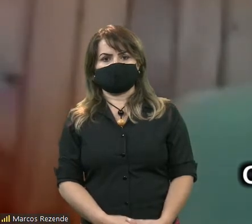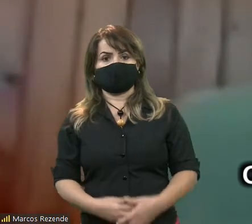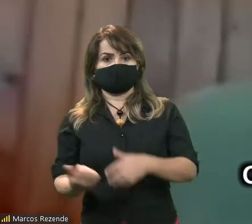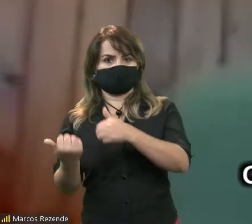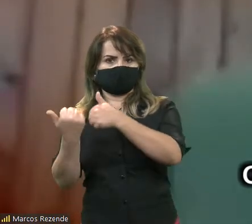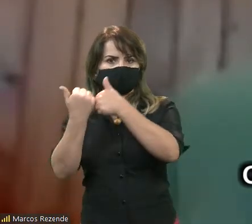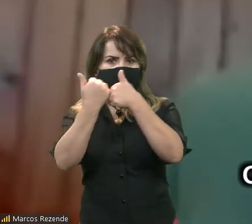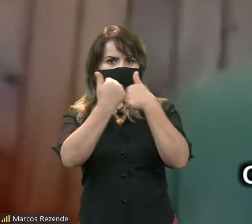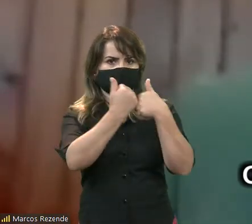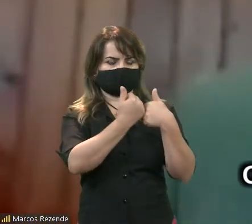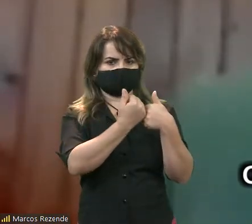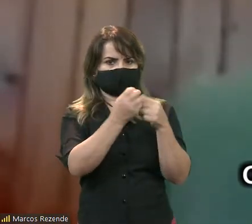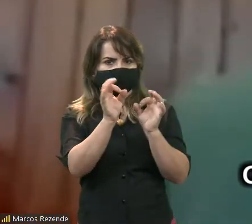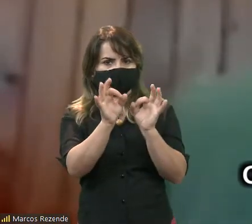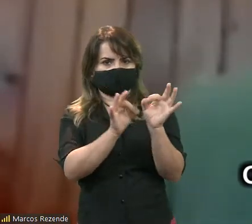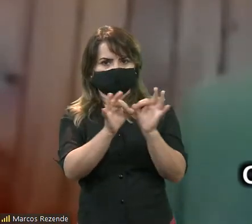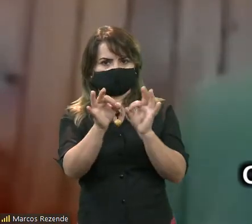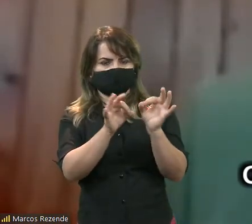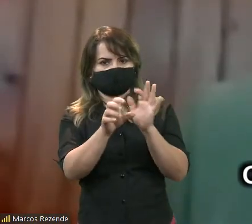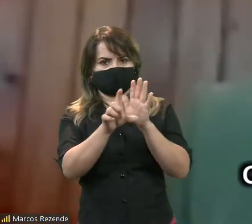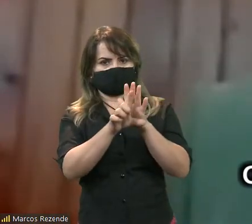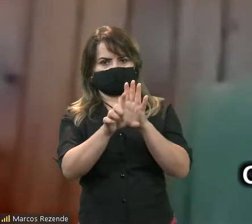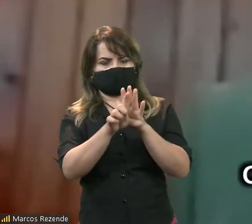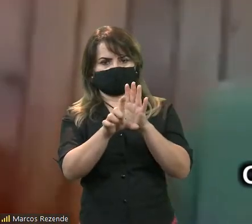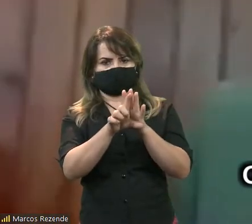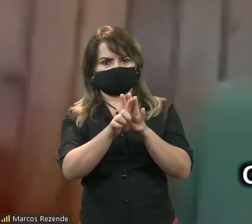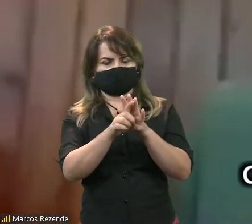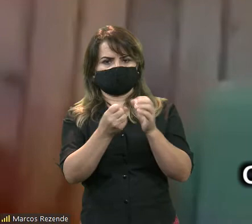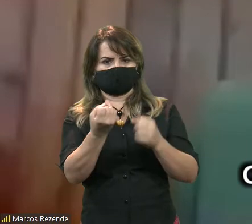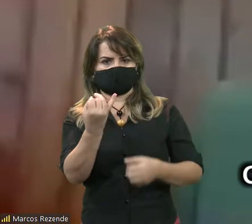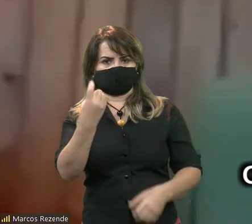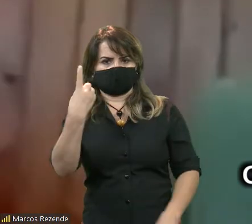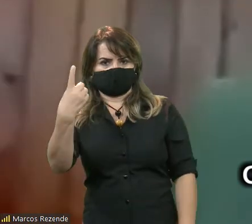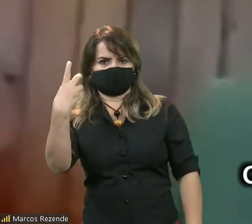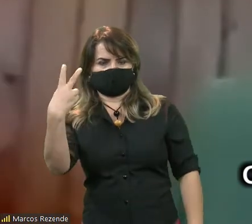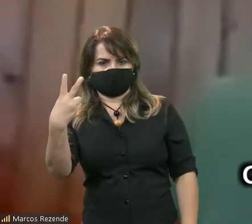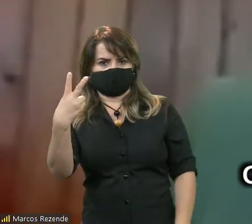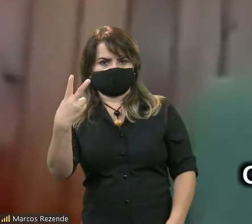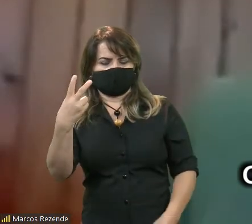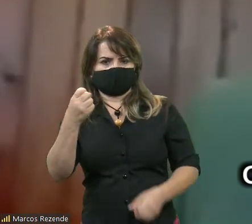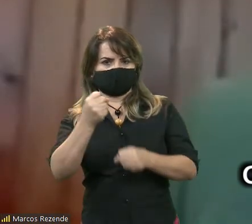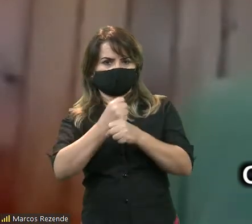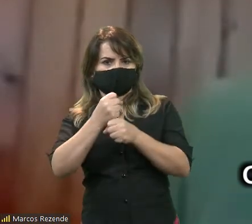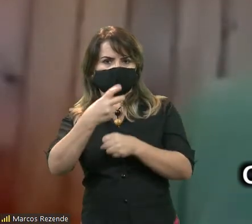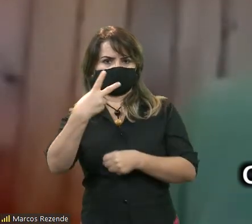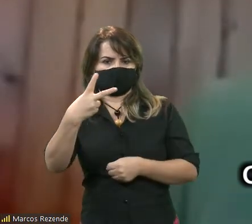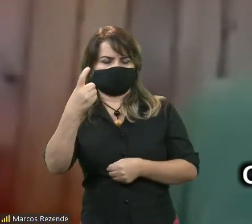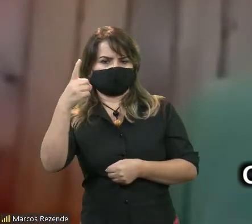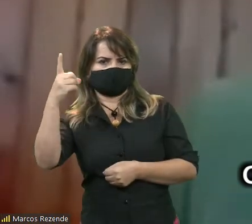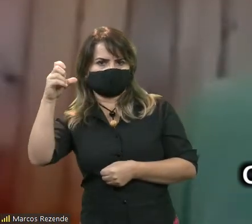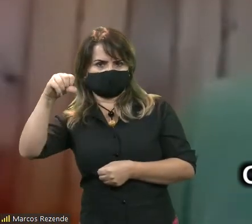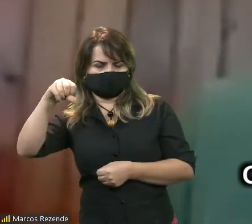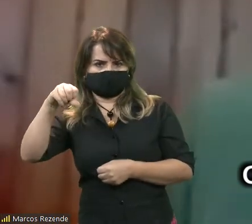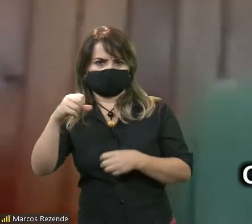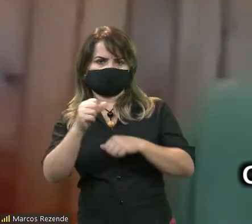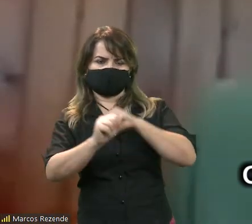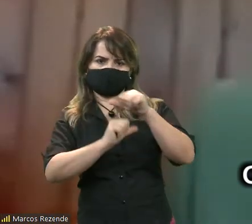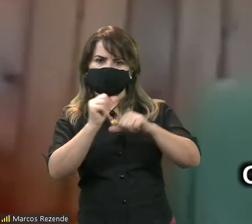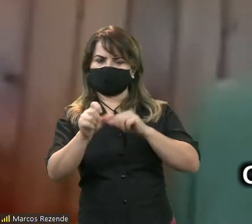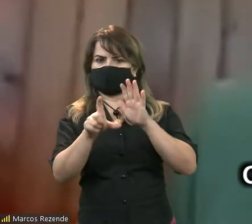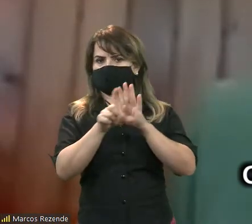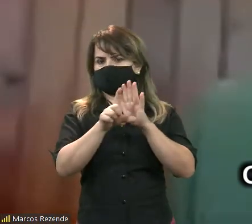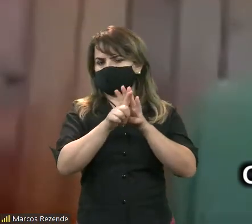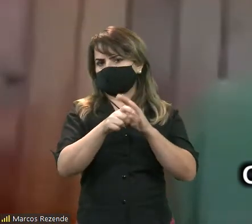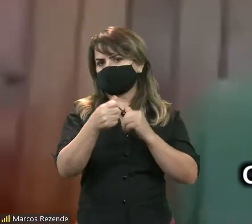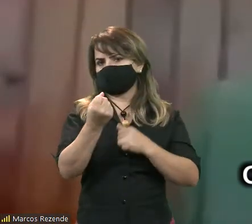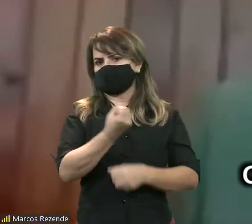substitutivo ao projeto de lei complementar número 12 de 2019, que modifica a lei complementar número 11 de